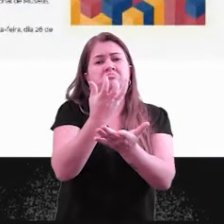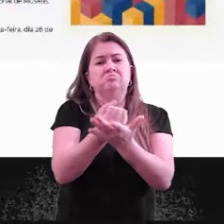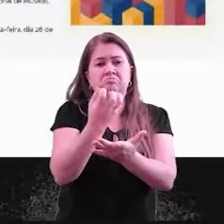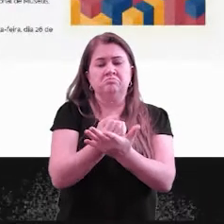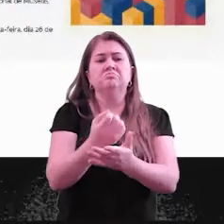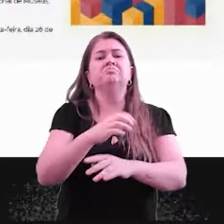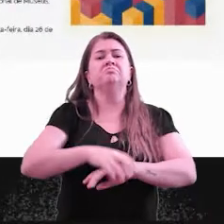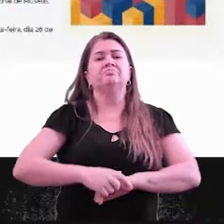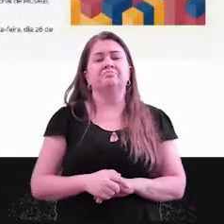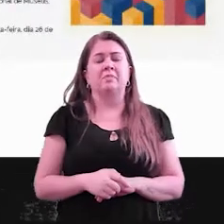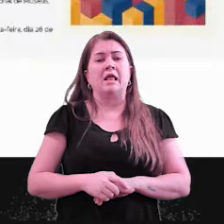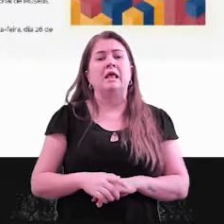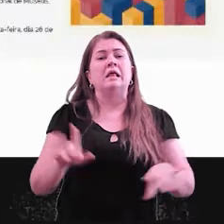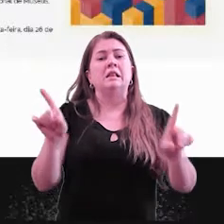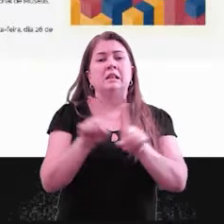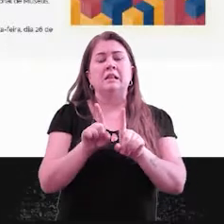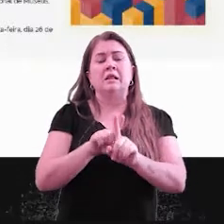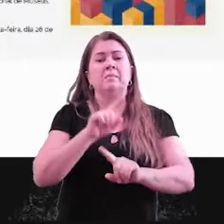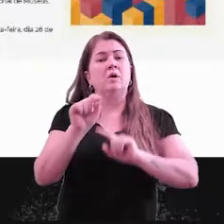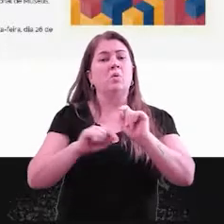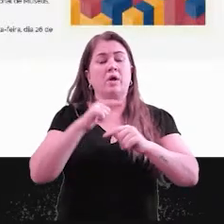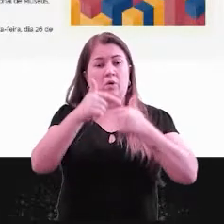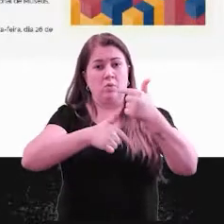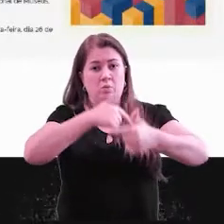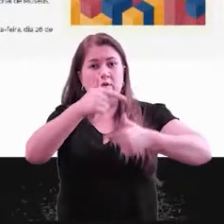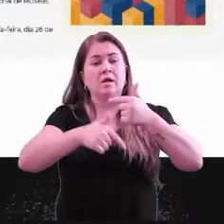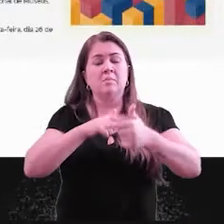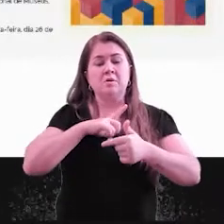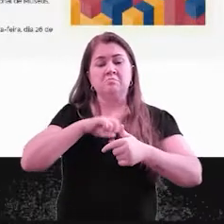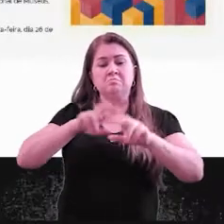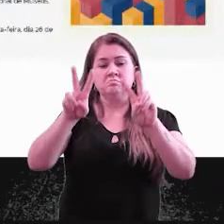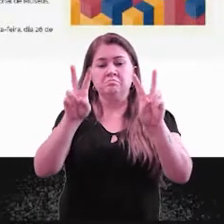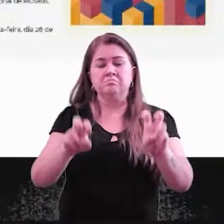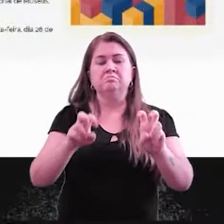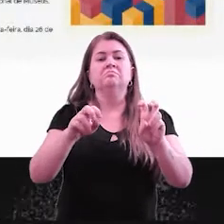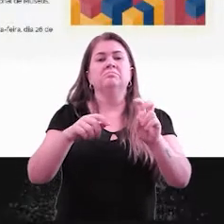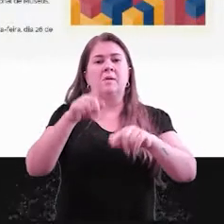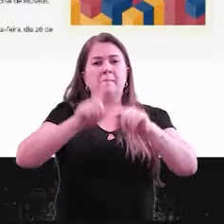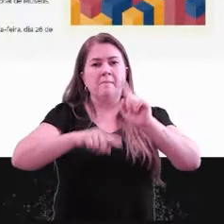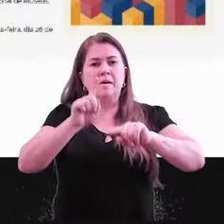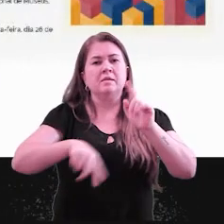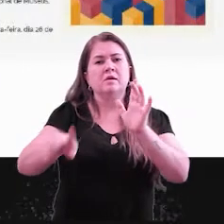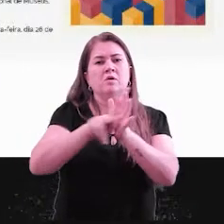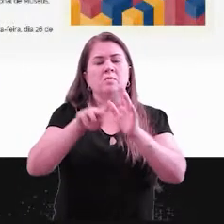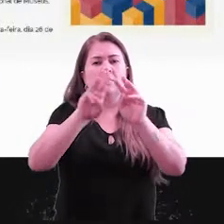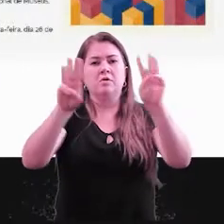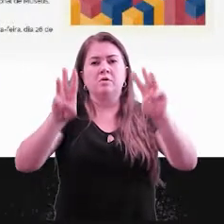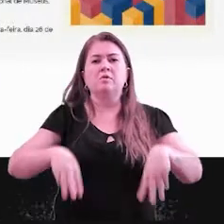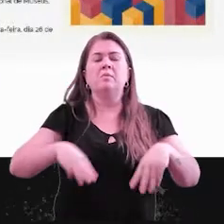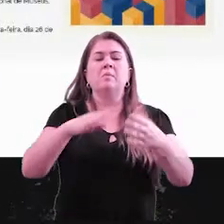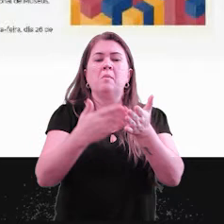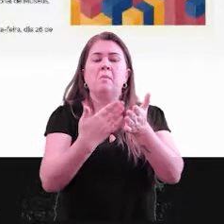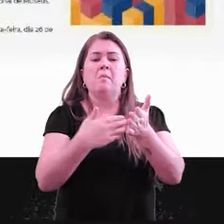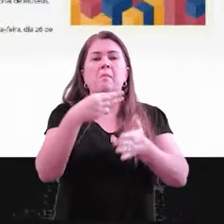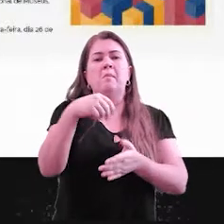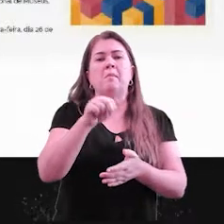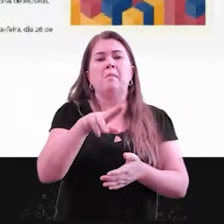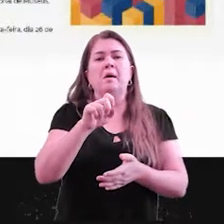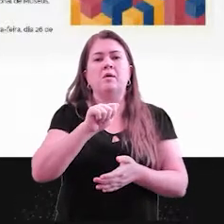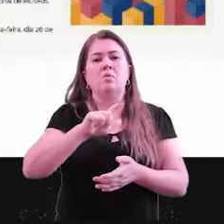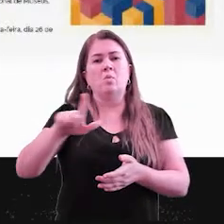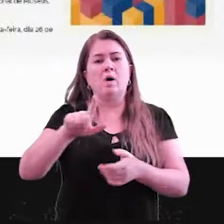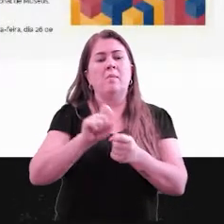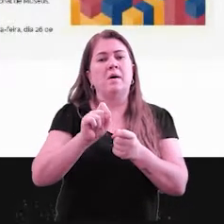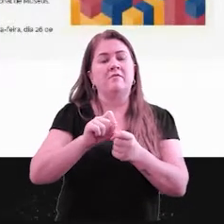intitulado, esse manual ficou intitulado Acervos Digitais nos Museus, Manual para a Realização de Projetos. E ele traz uma série